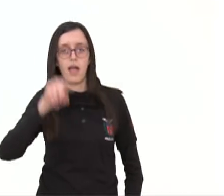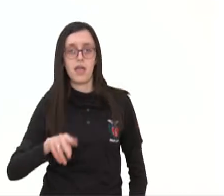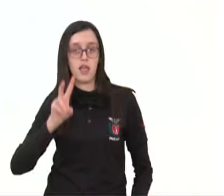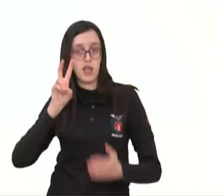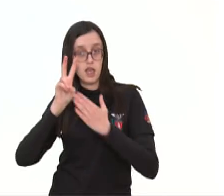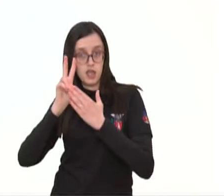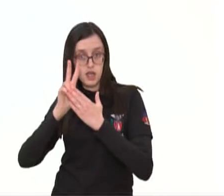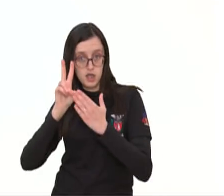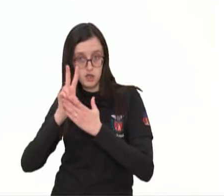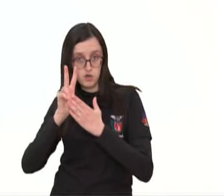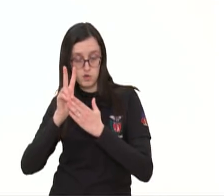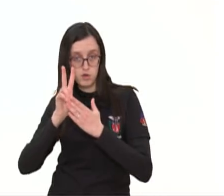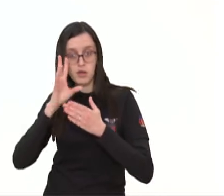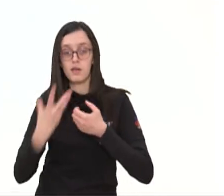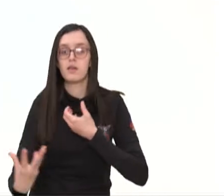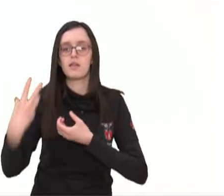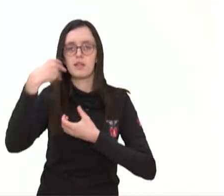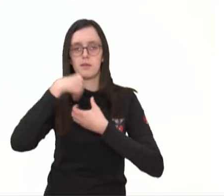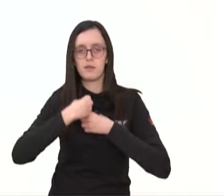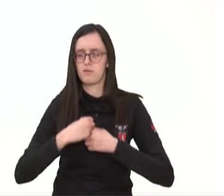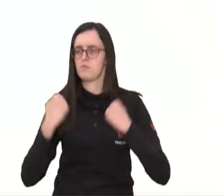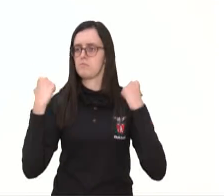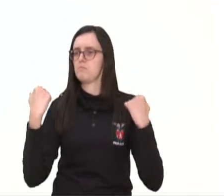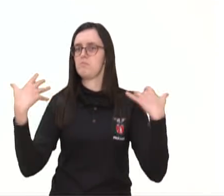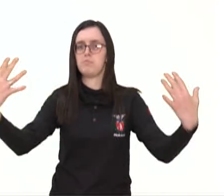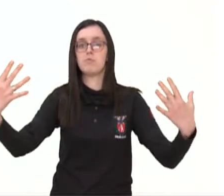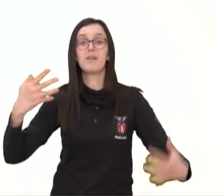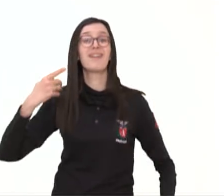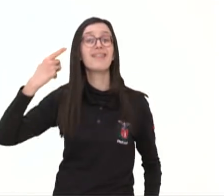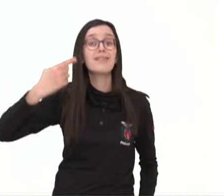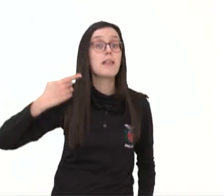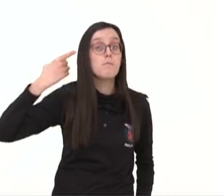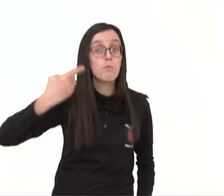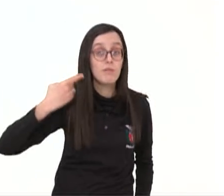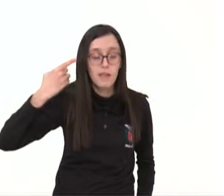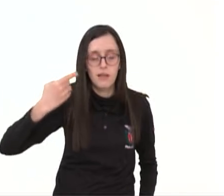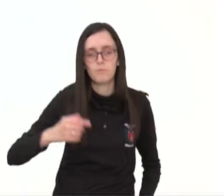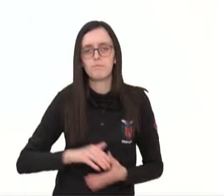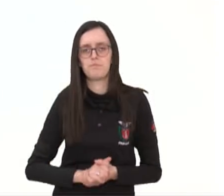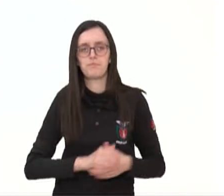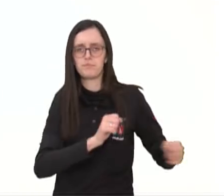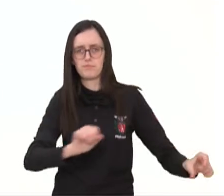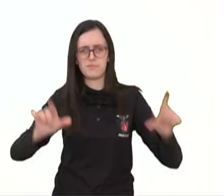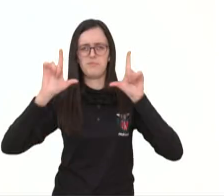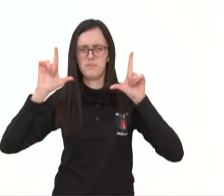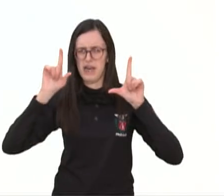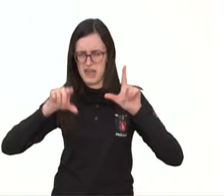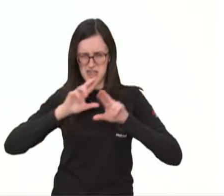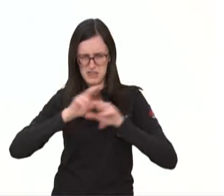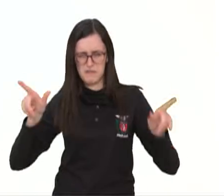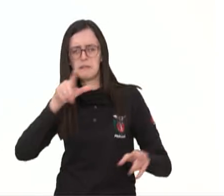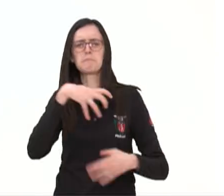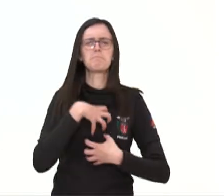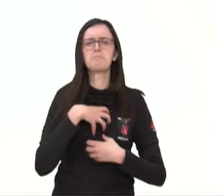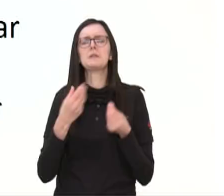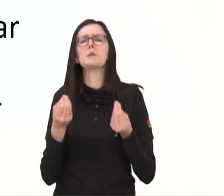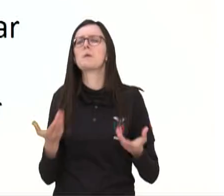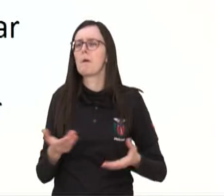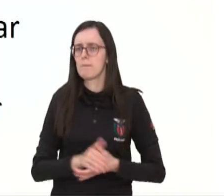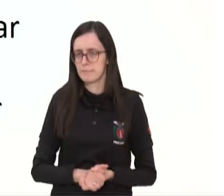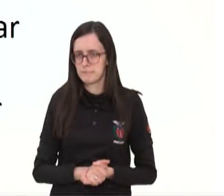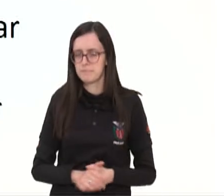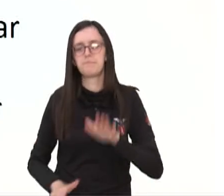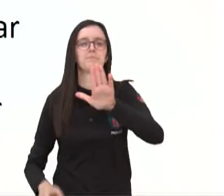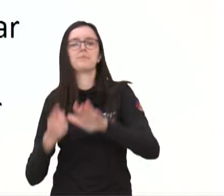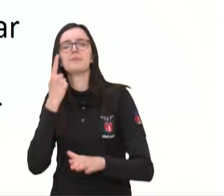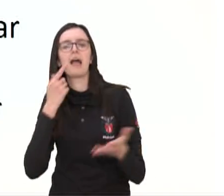índio dentro da Câmara dos Deputados. Essa cena é muito diferente, como você enxerga essa cena?